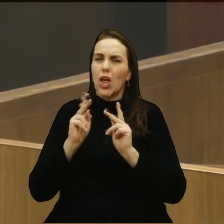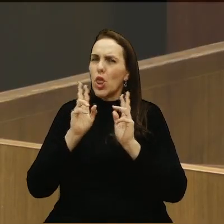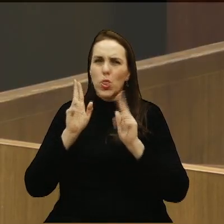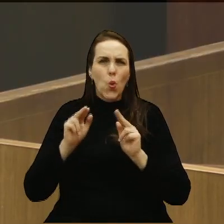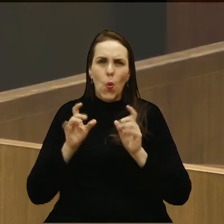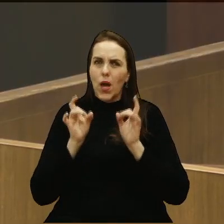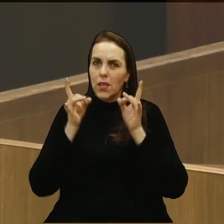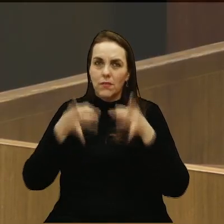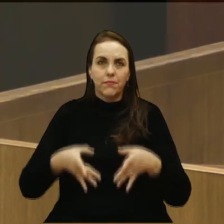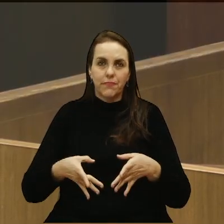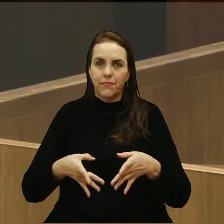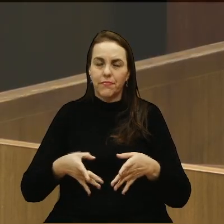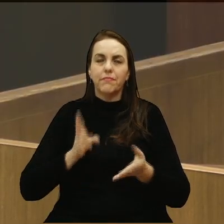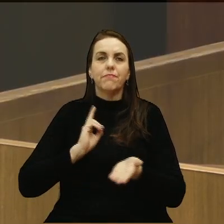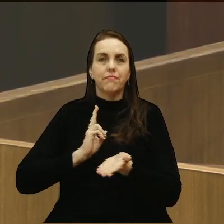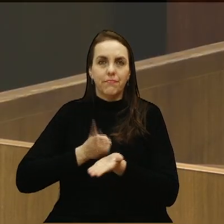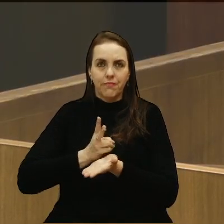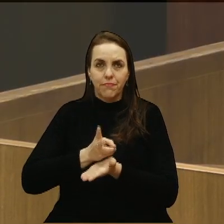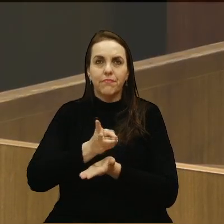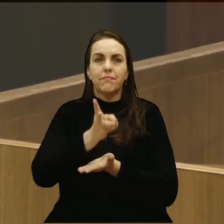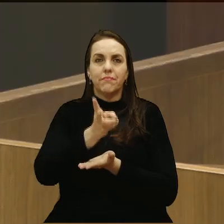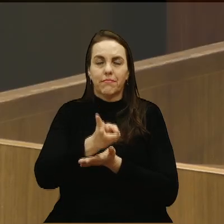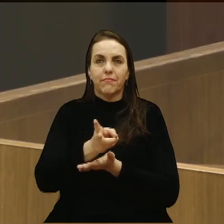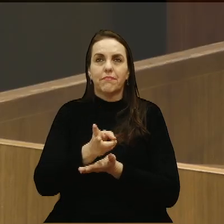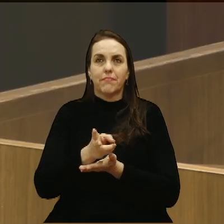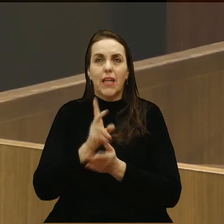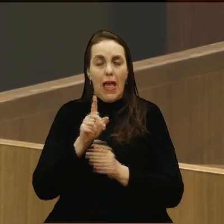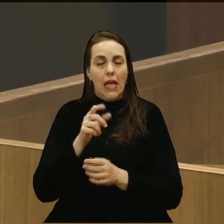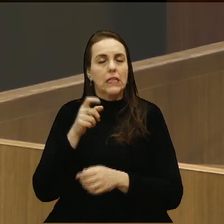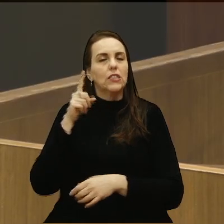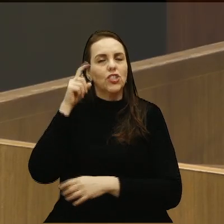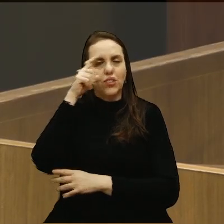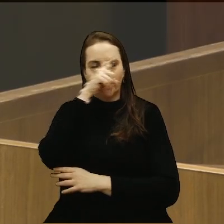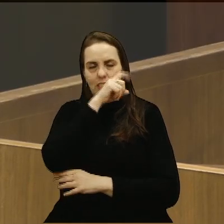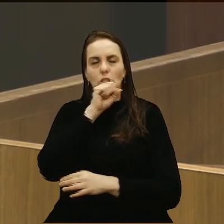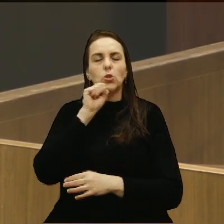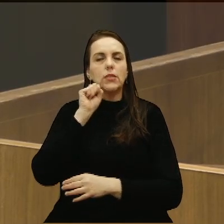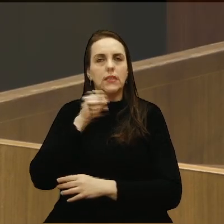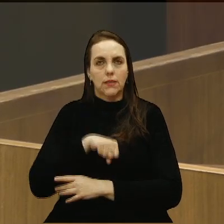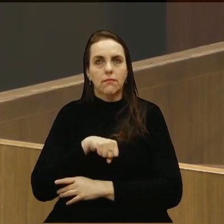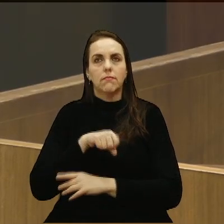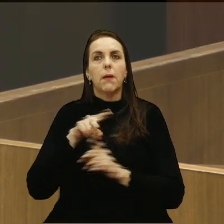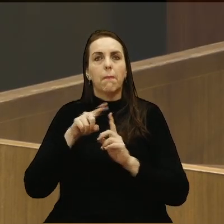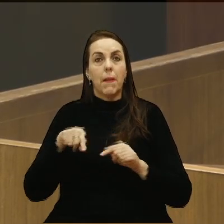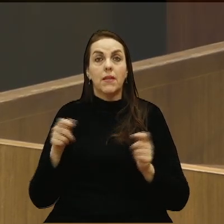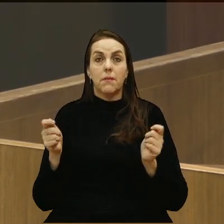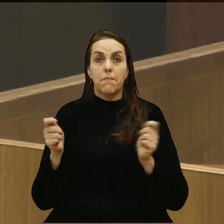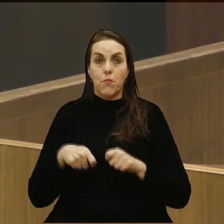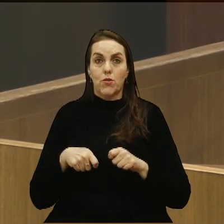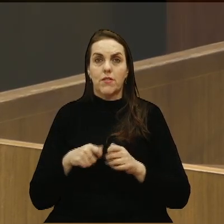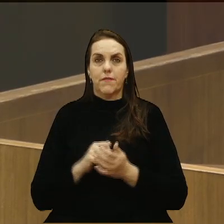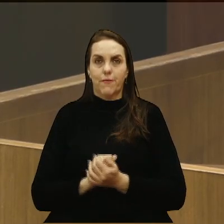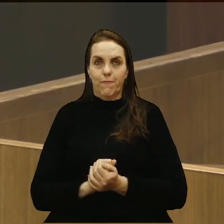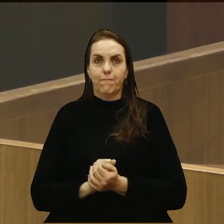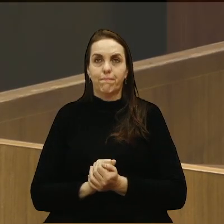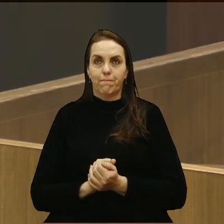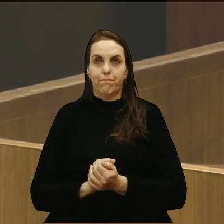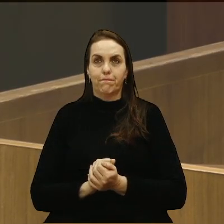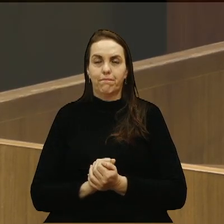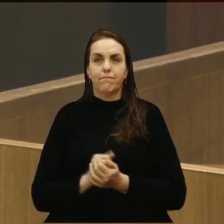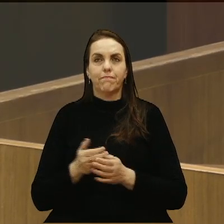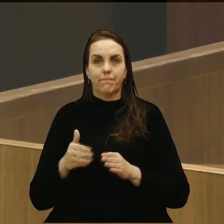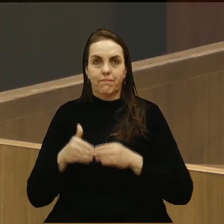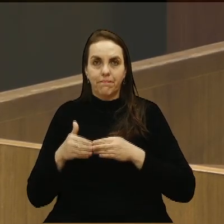desista, a caminhada ela é dura, mas ela é possível. Uma